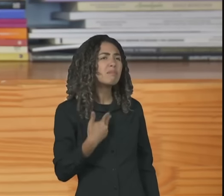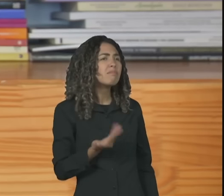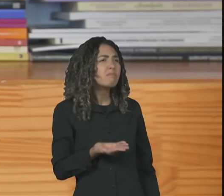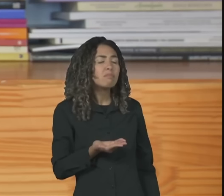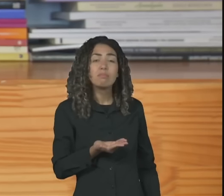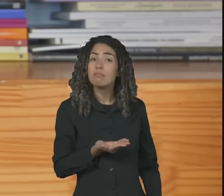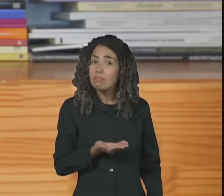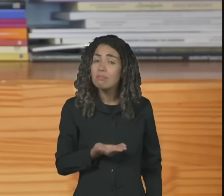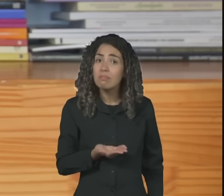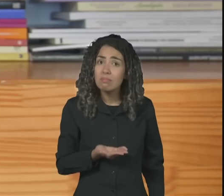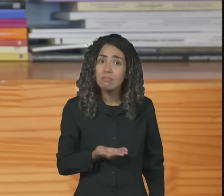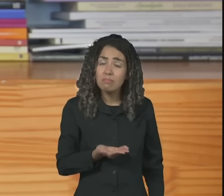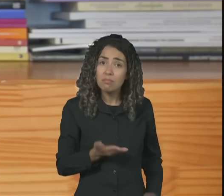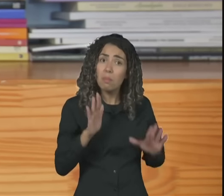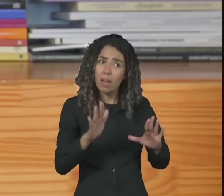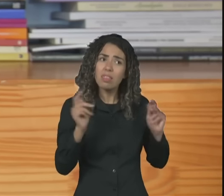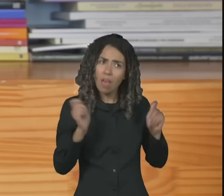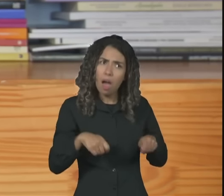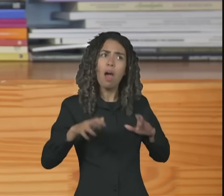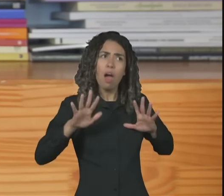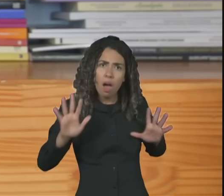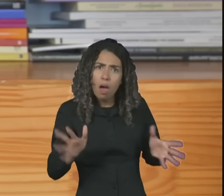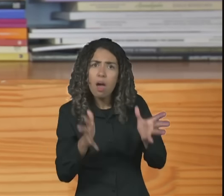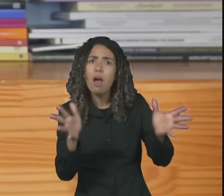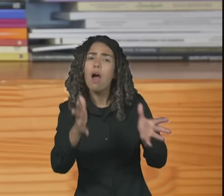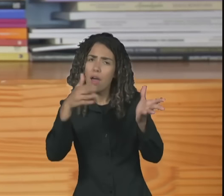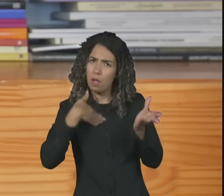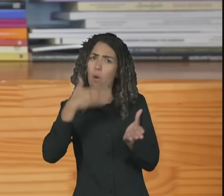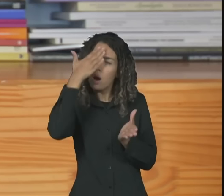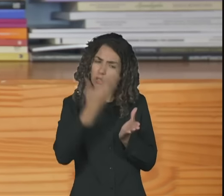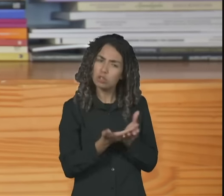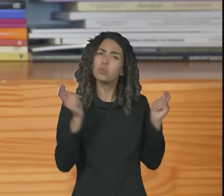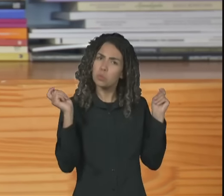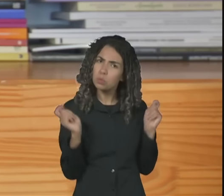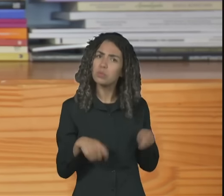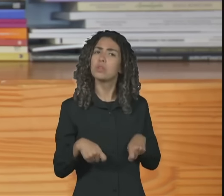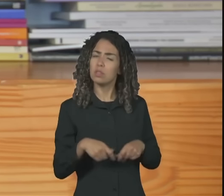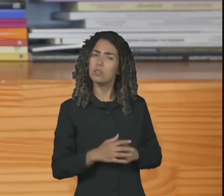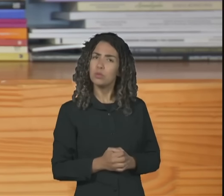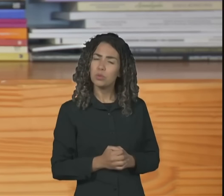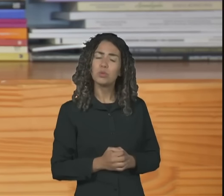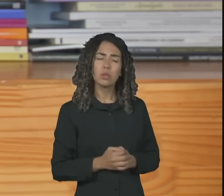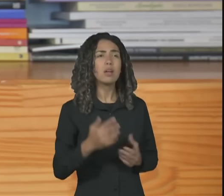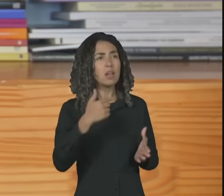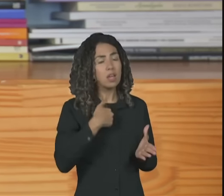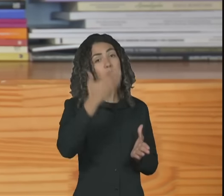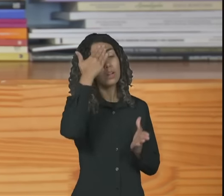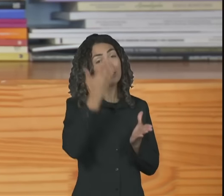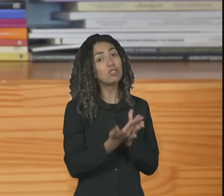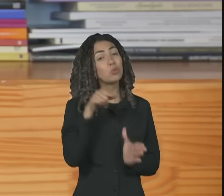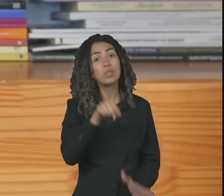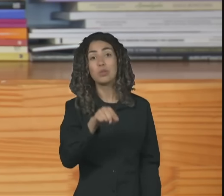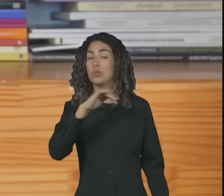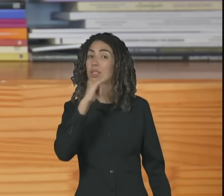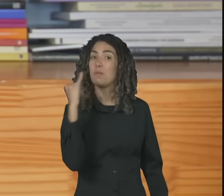um pulo impossível. E eu vejo que talvez seja um pulo